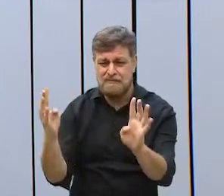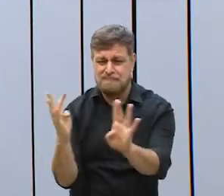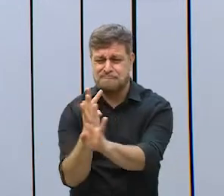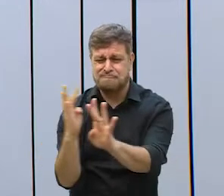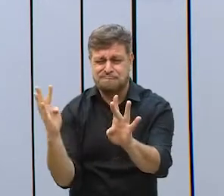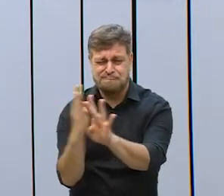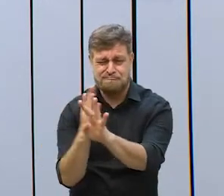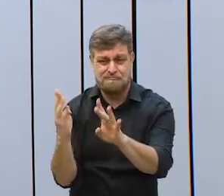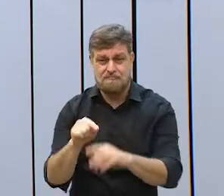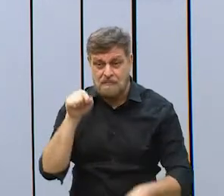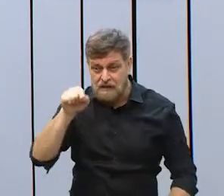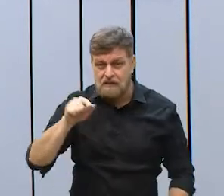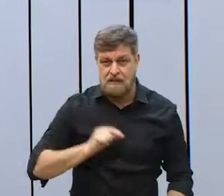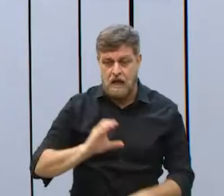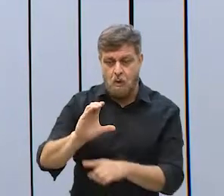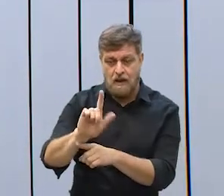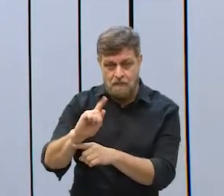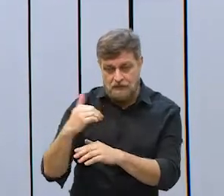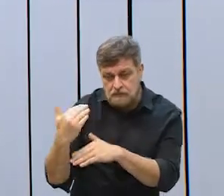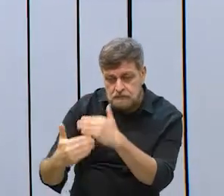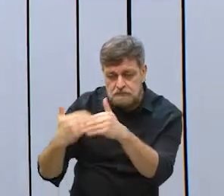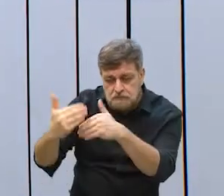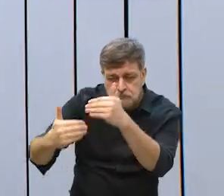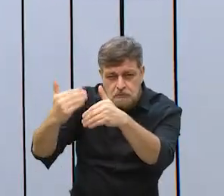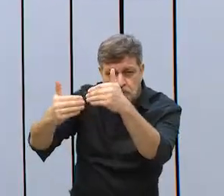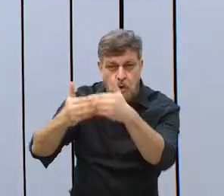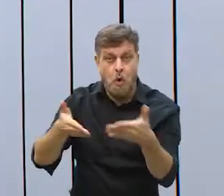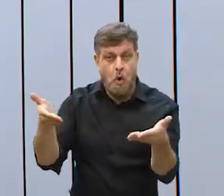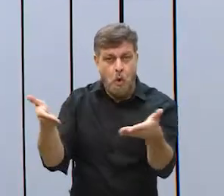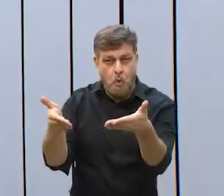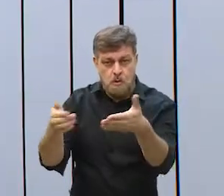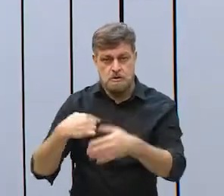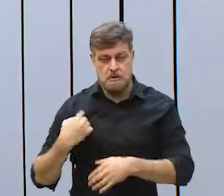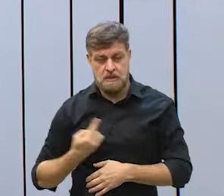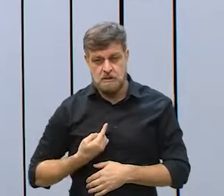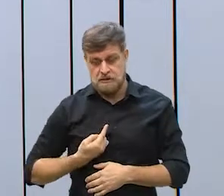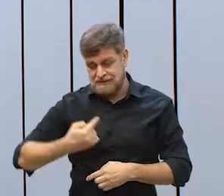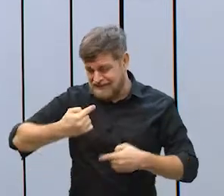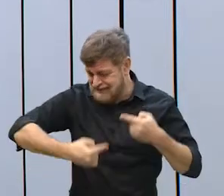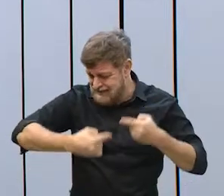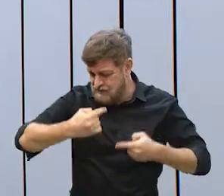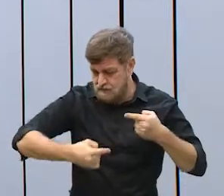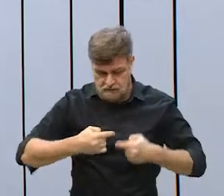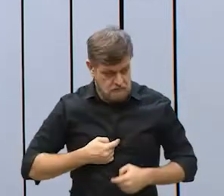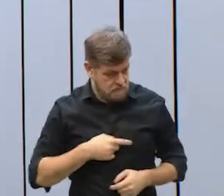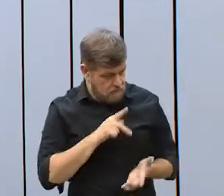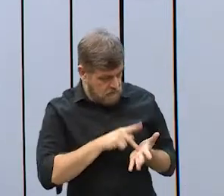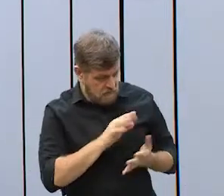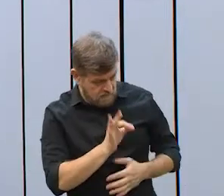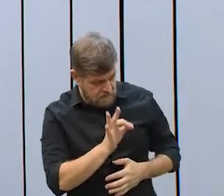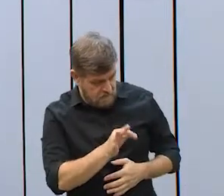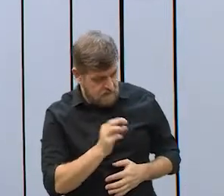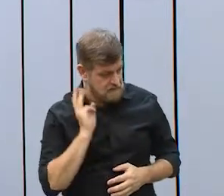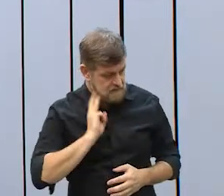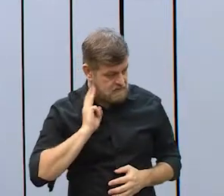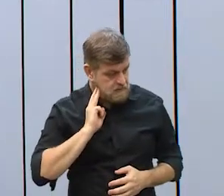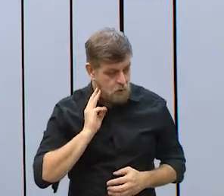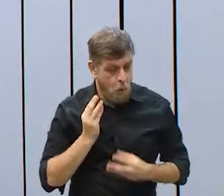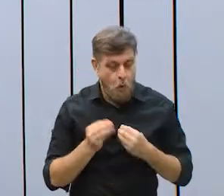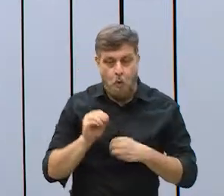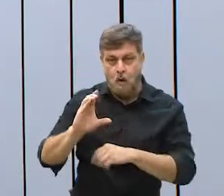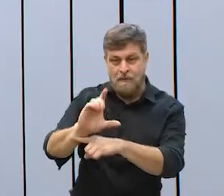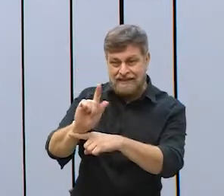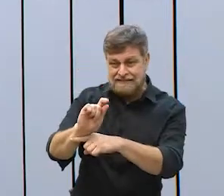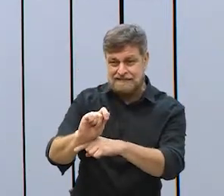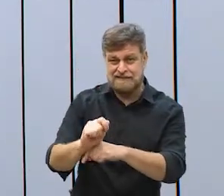A evolução do distrito do Campo Grande, que é hoje o que nós mais debatemos, né, vereador? Então, como é esse crescimento